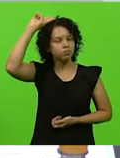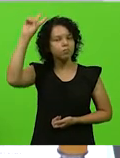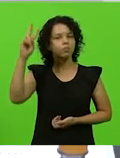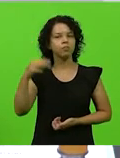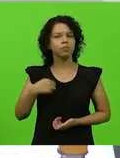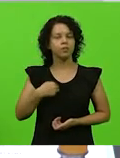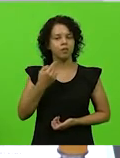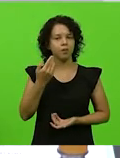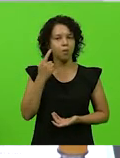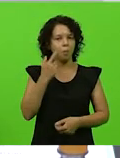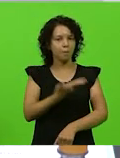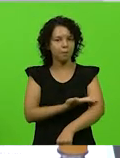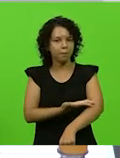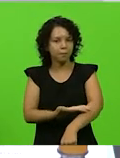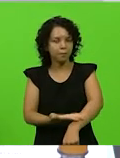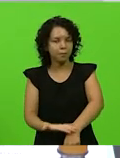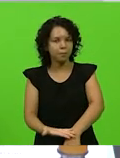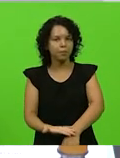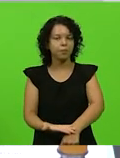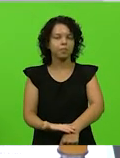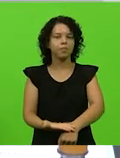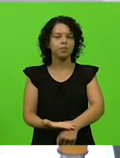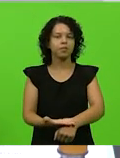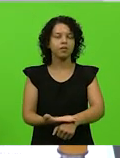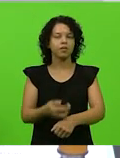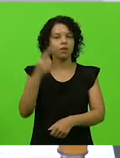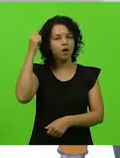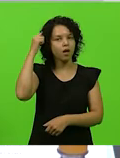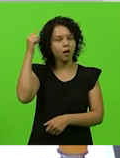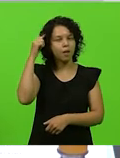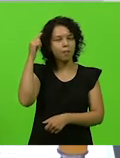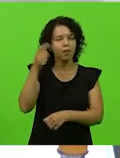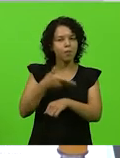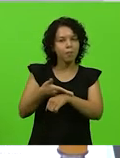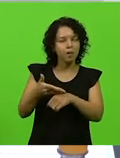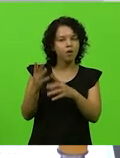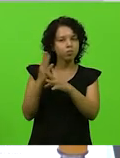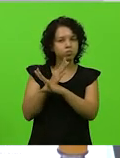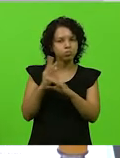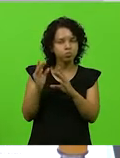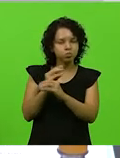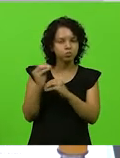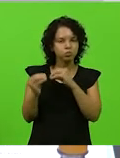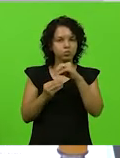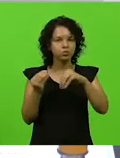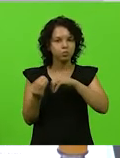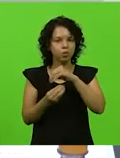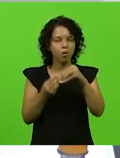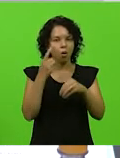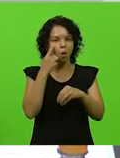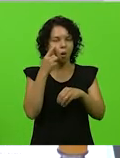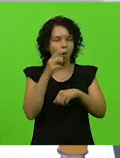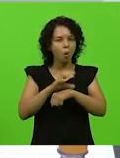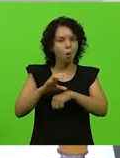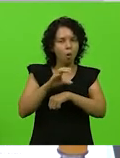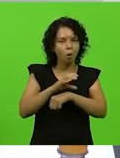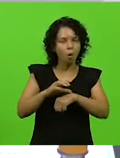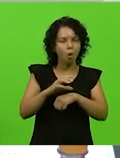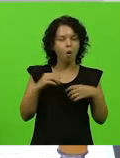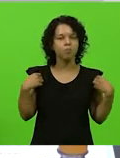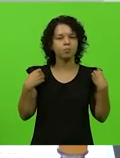grisalhos olhos com castanhos Estou vestindo um